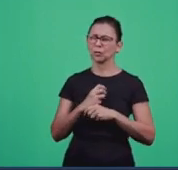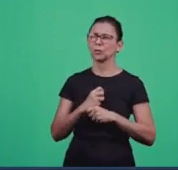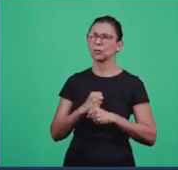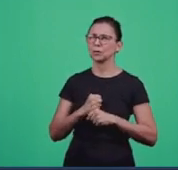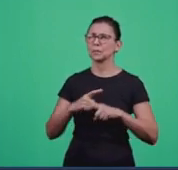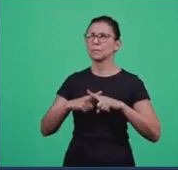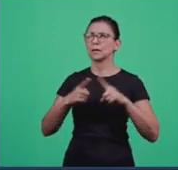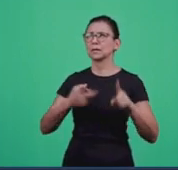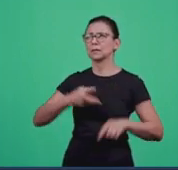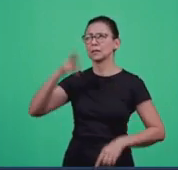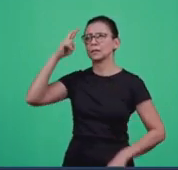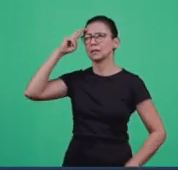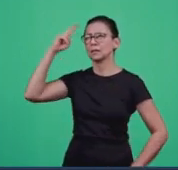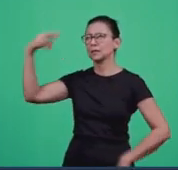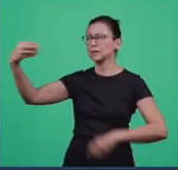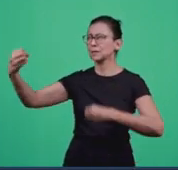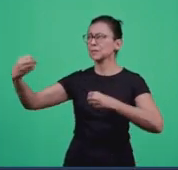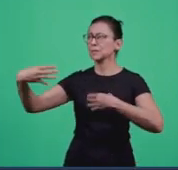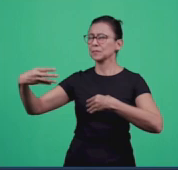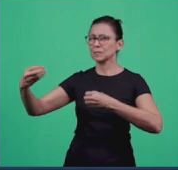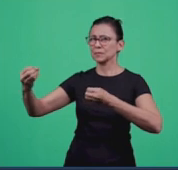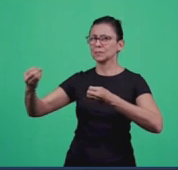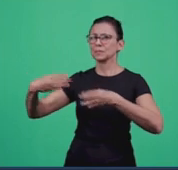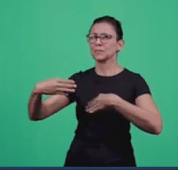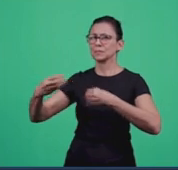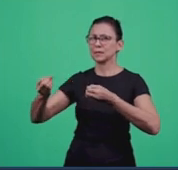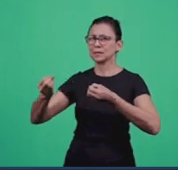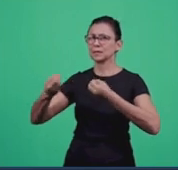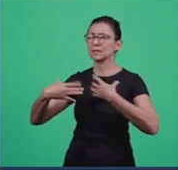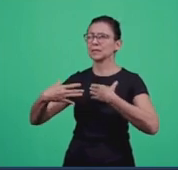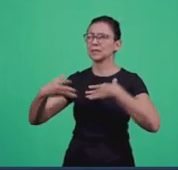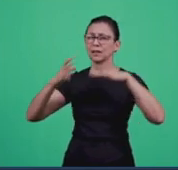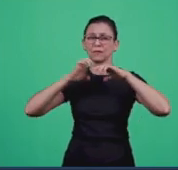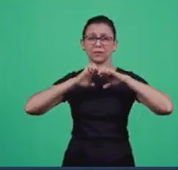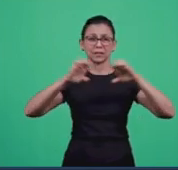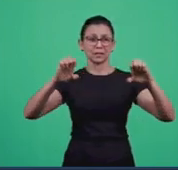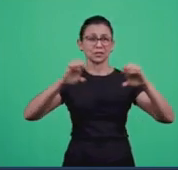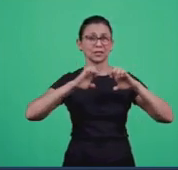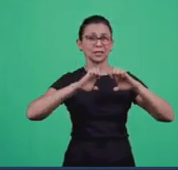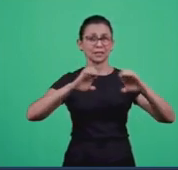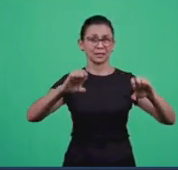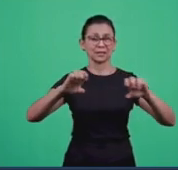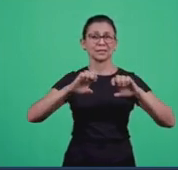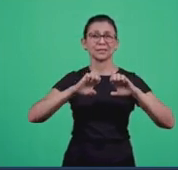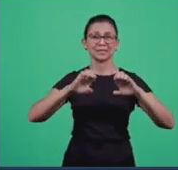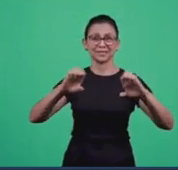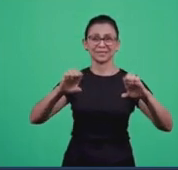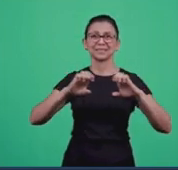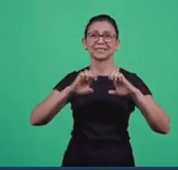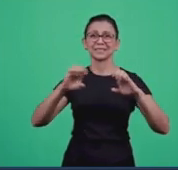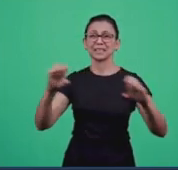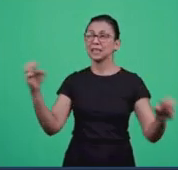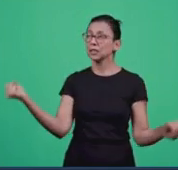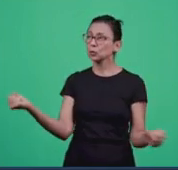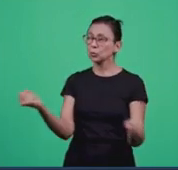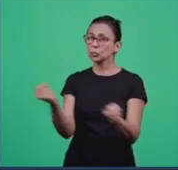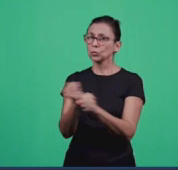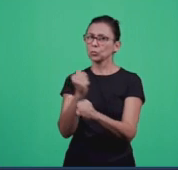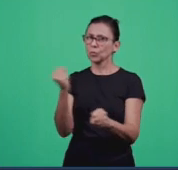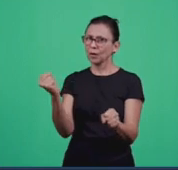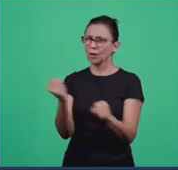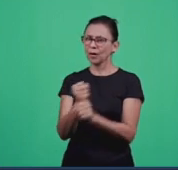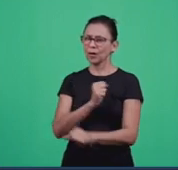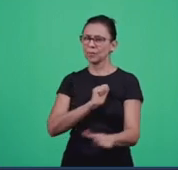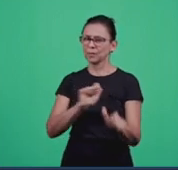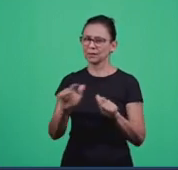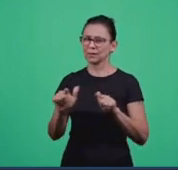Faze de mim um enviado teu, para a tua obra realizar